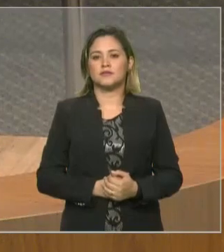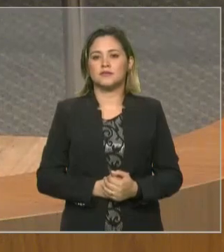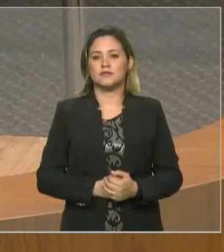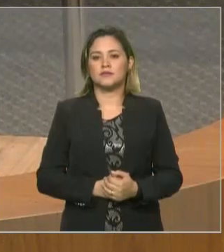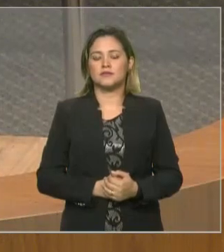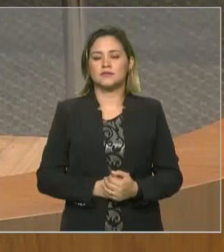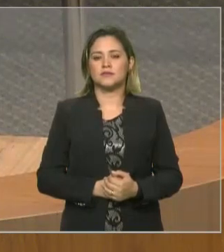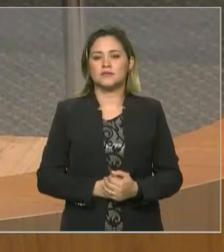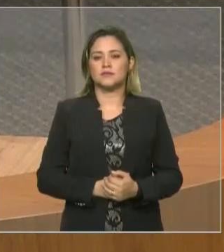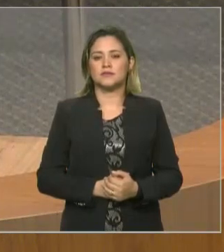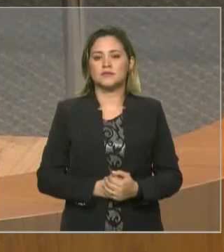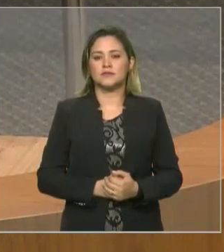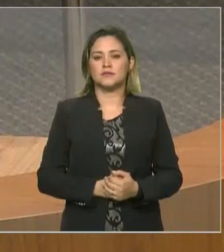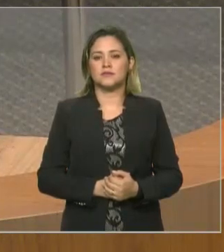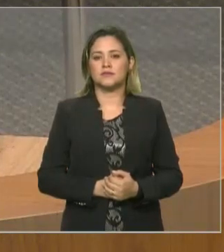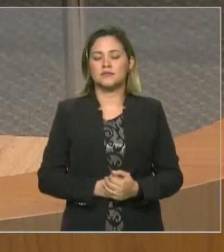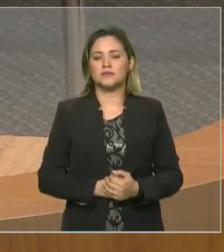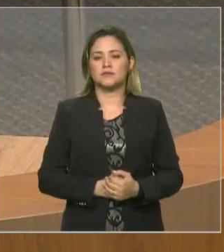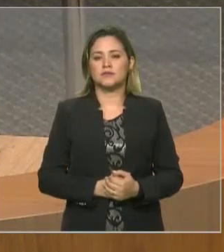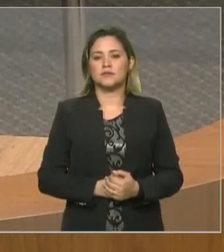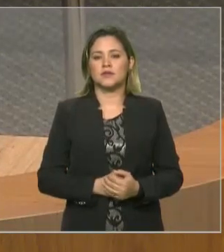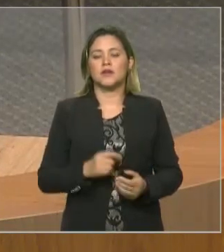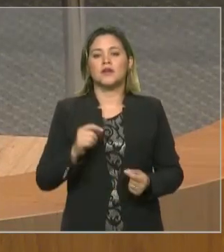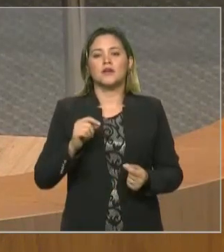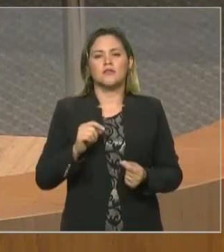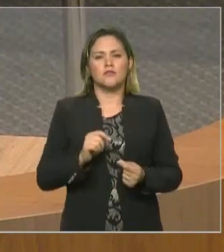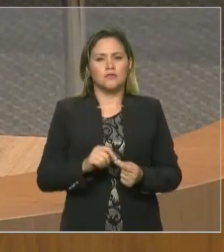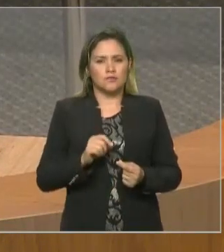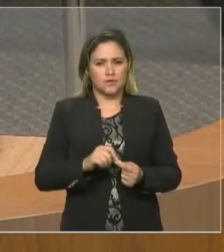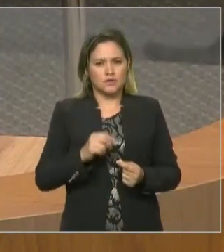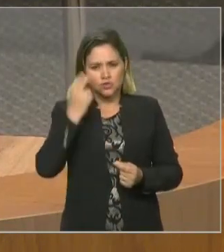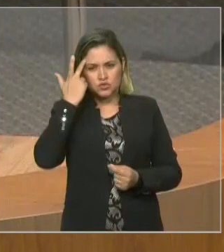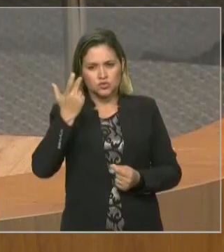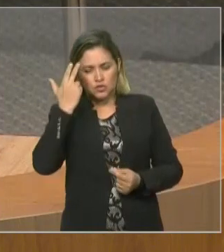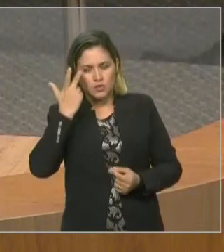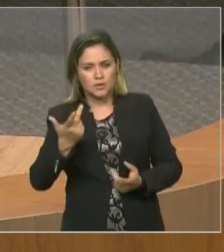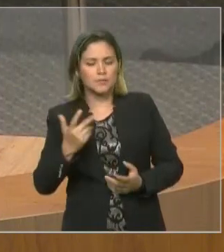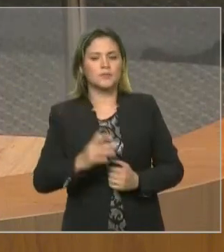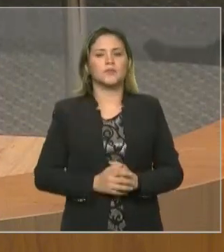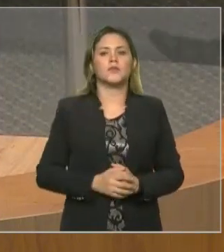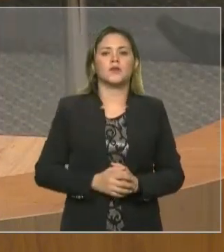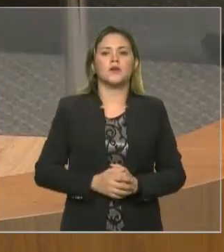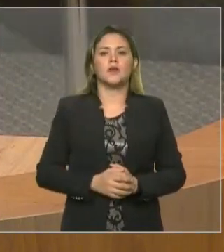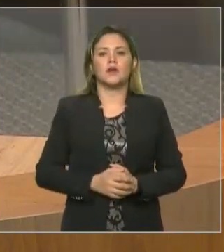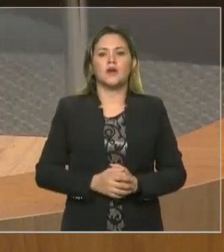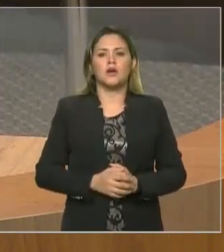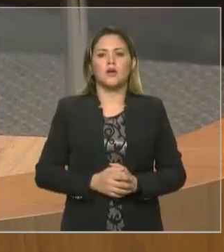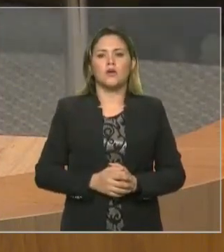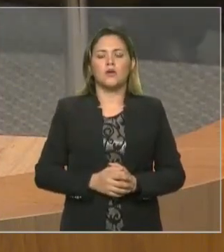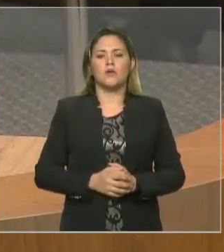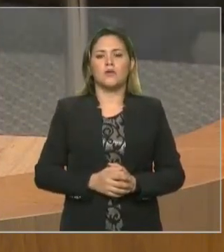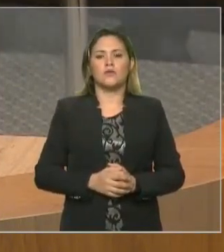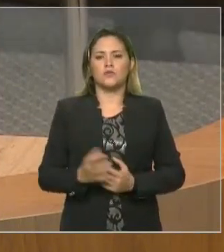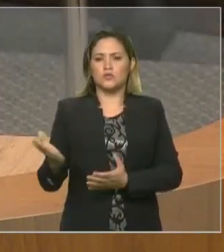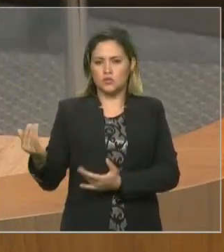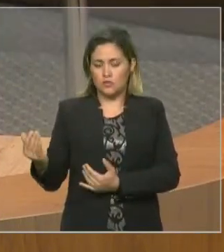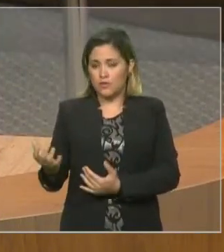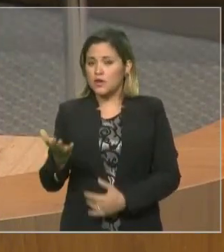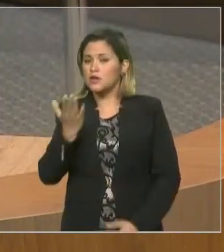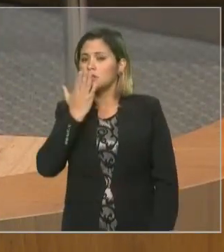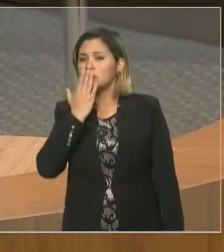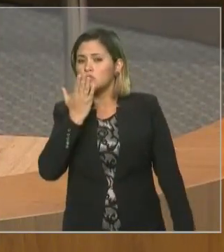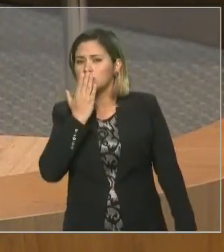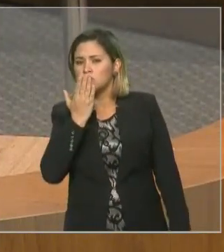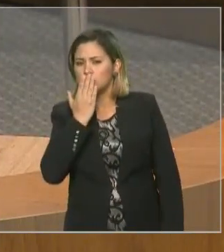Um guerreiro jovem tupi, acompanhando na caçada o velho pai